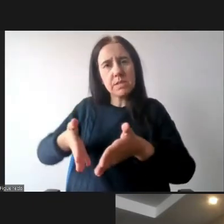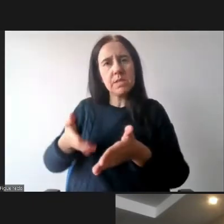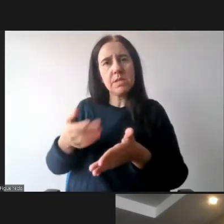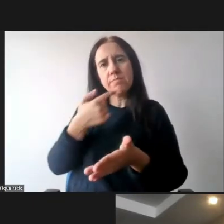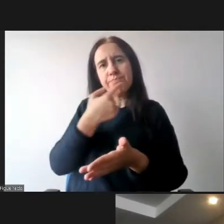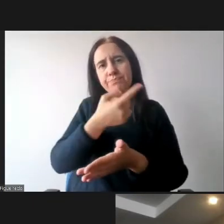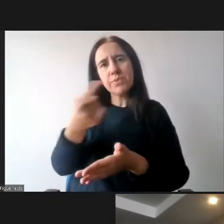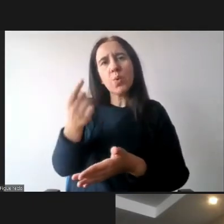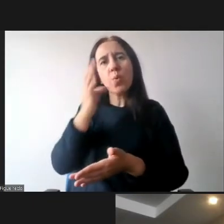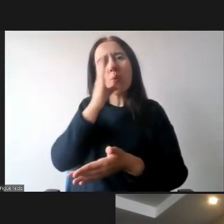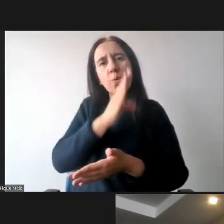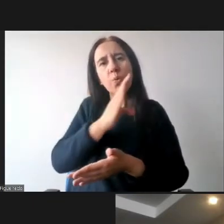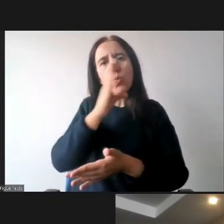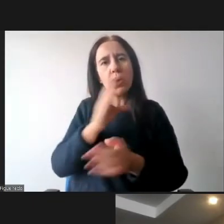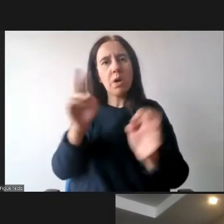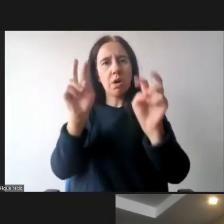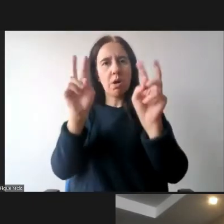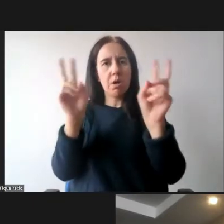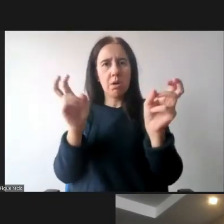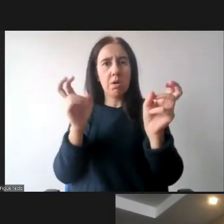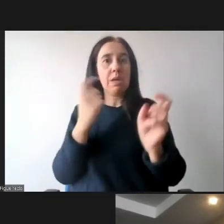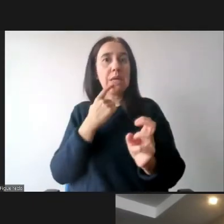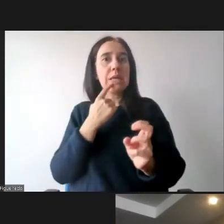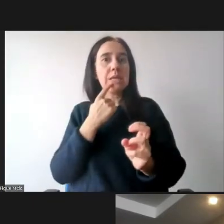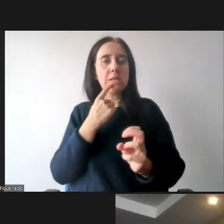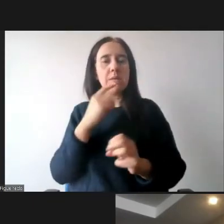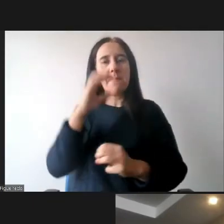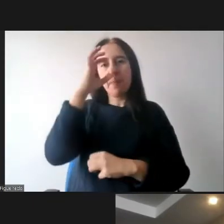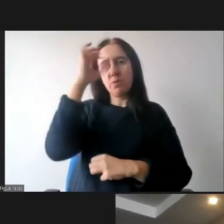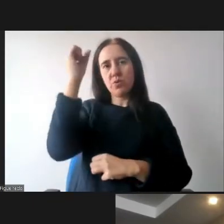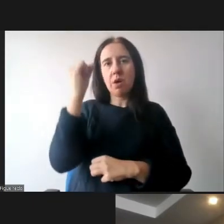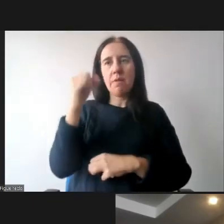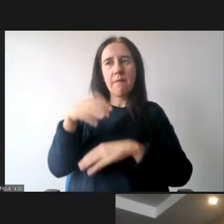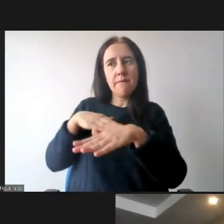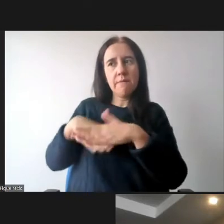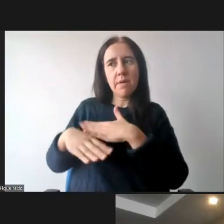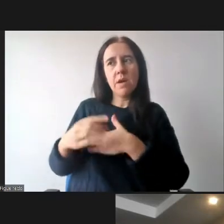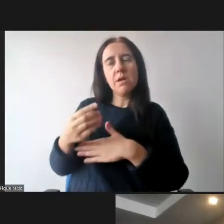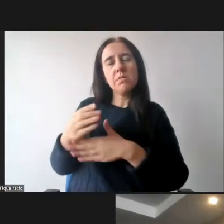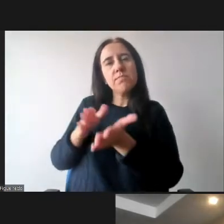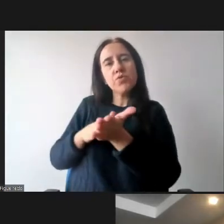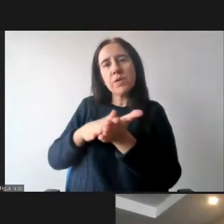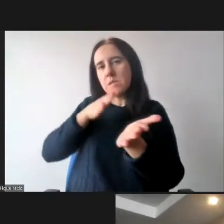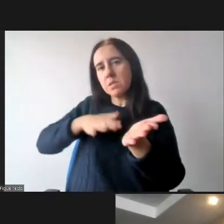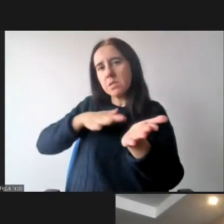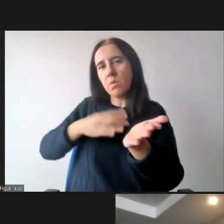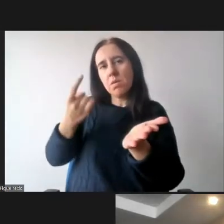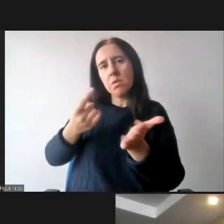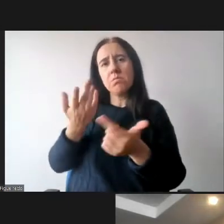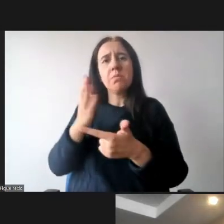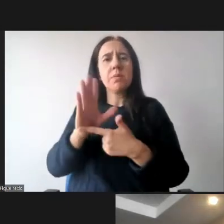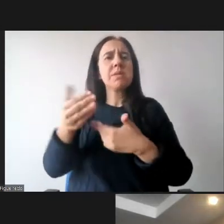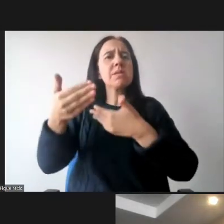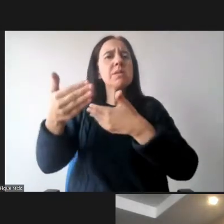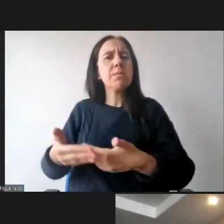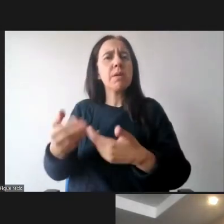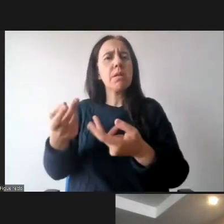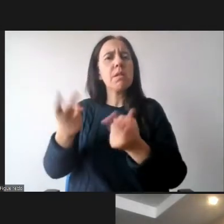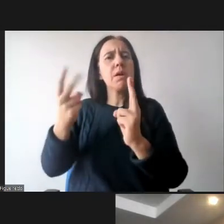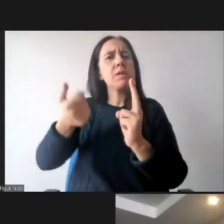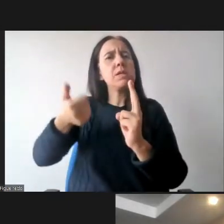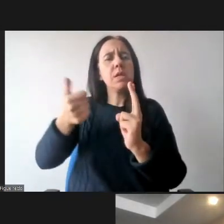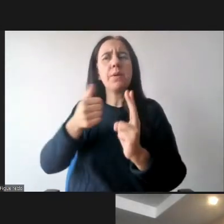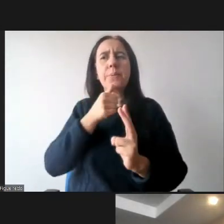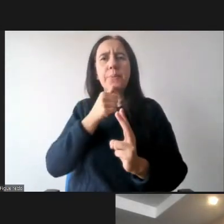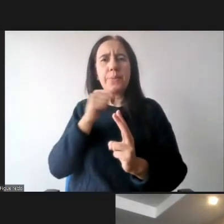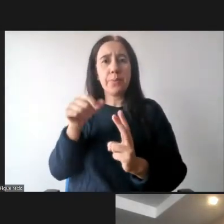a ideia é de que o Estado deve justificar as suas ações, designadamente quando estão em causa limitações de liberdades fundamentais. Sobre